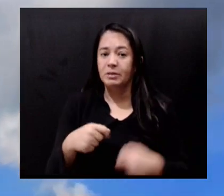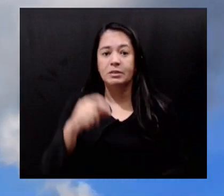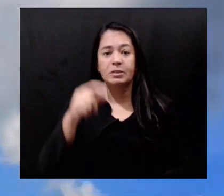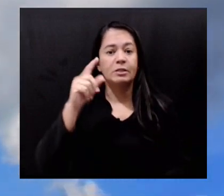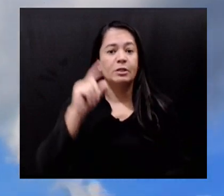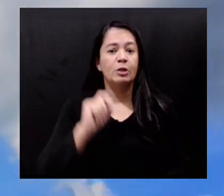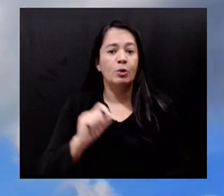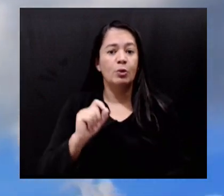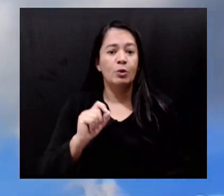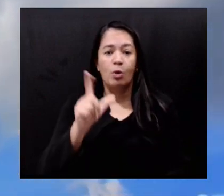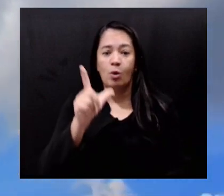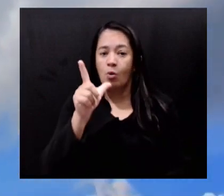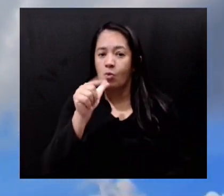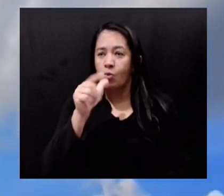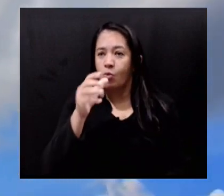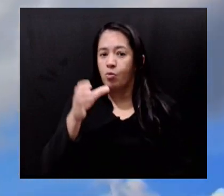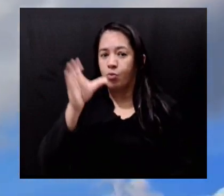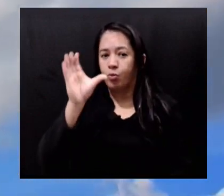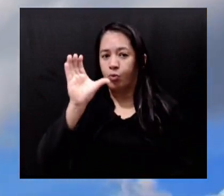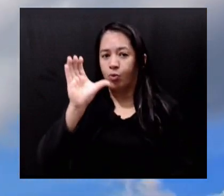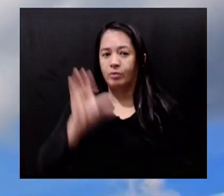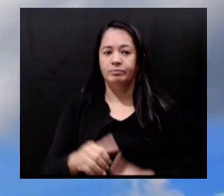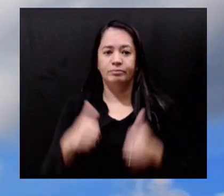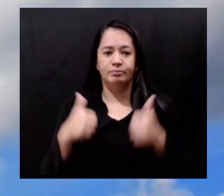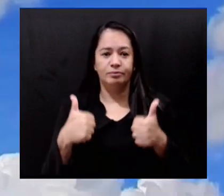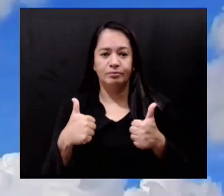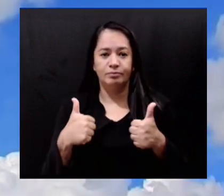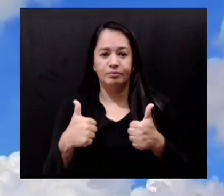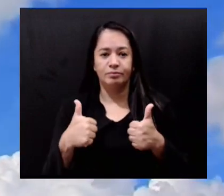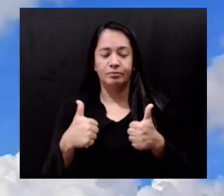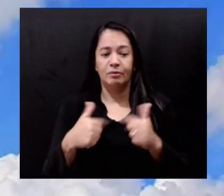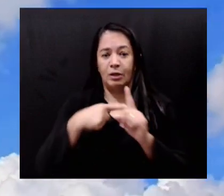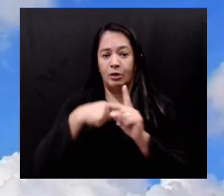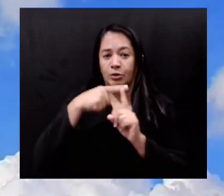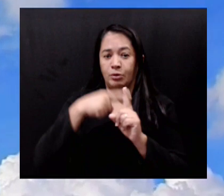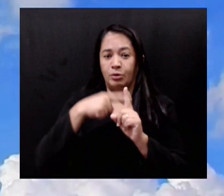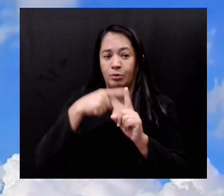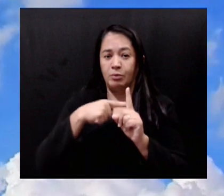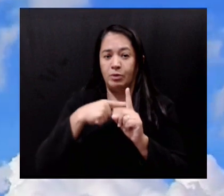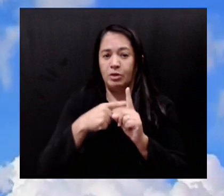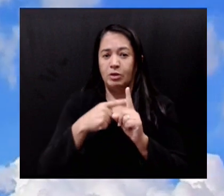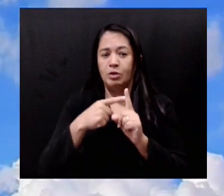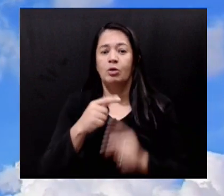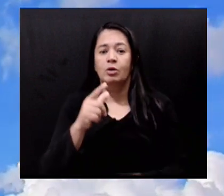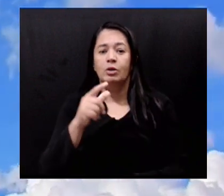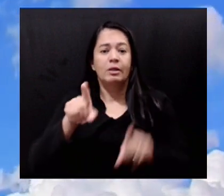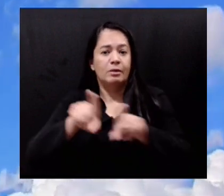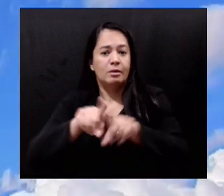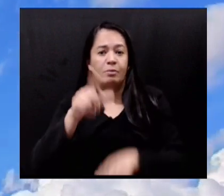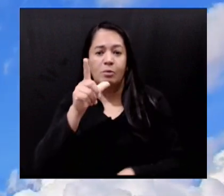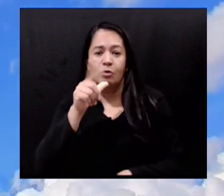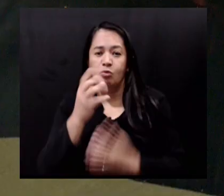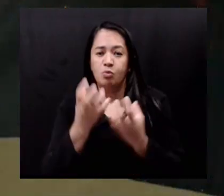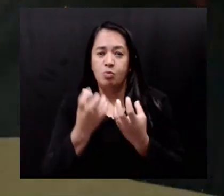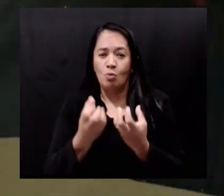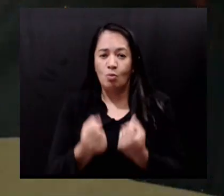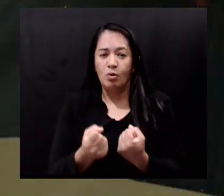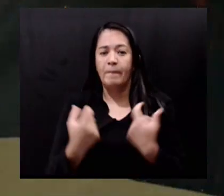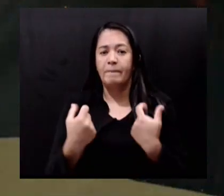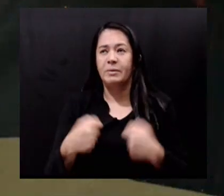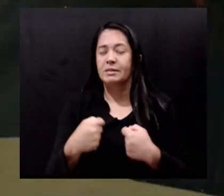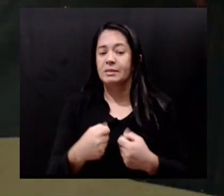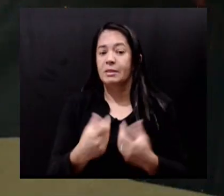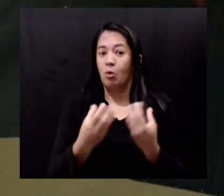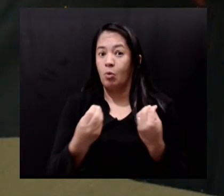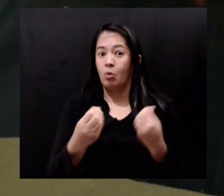se hidratar, tá? Com a baixa temperatura, com a baixa umidade do ar, aliás, precisa muito de hidratação. Combinado?